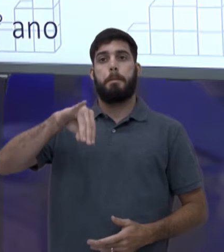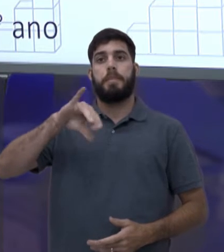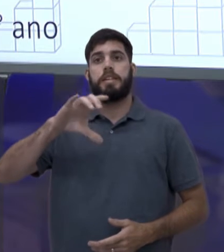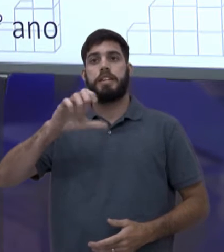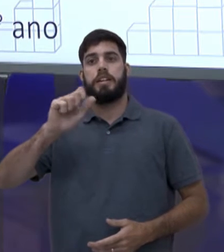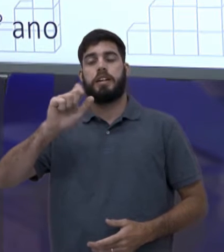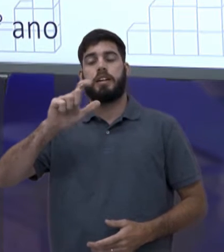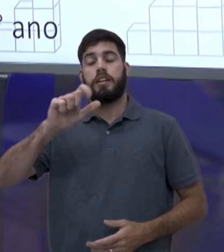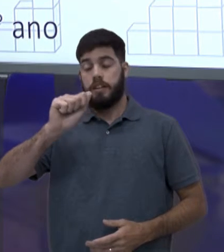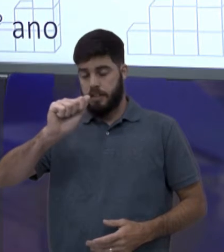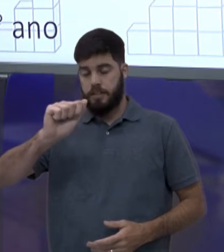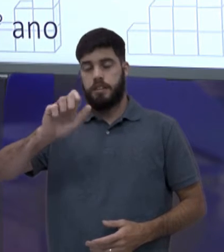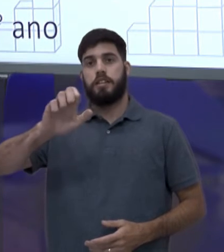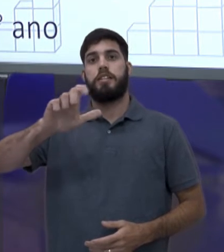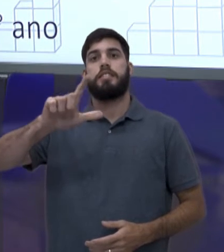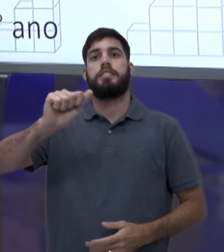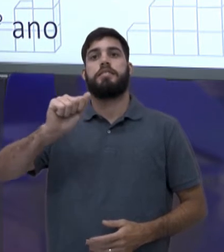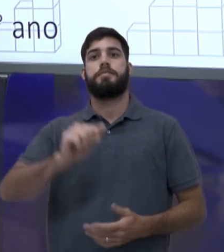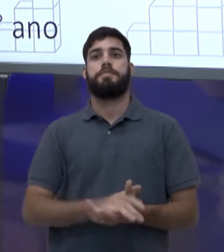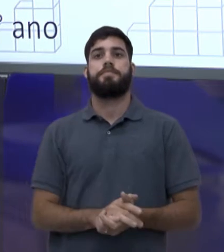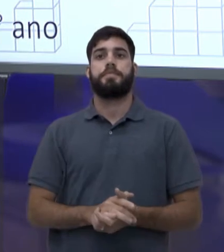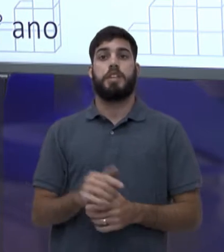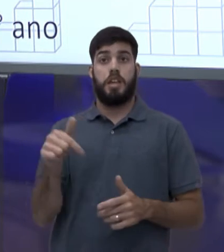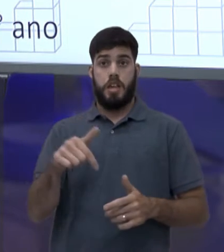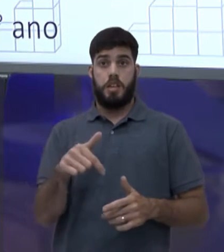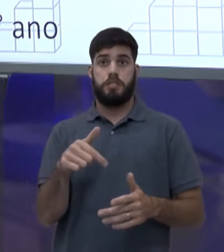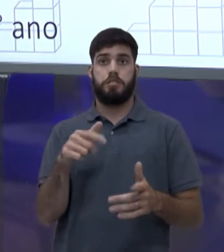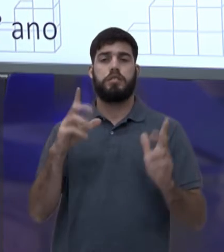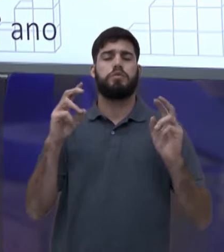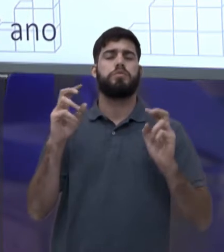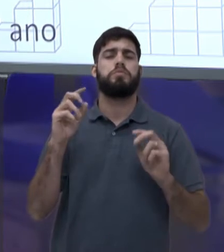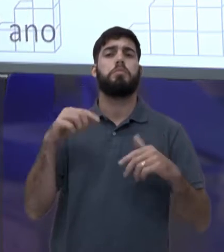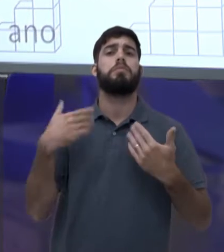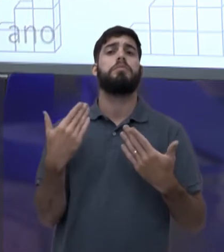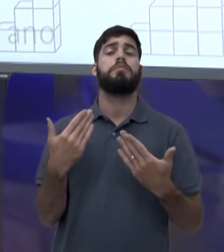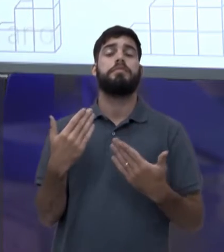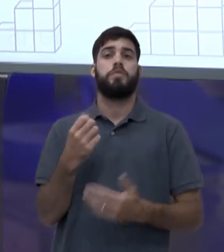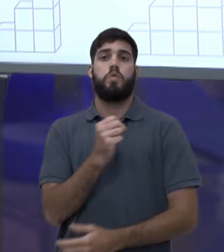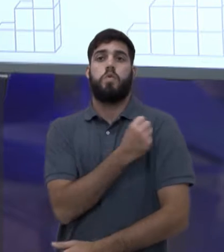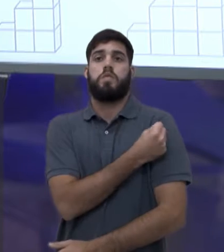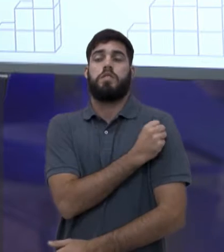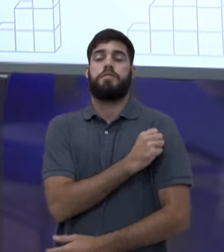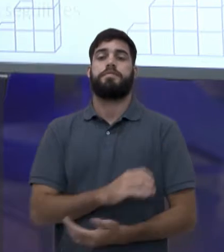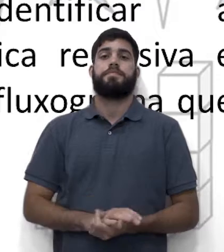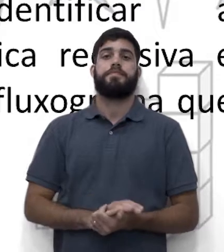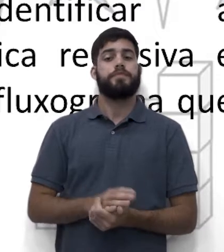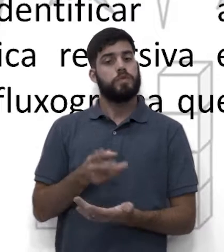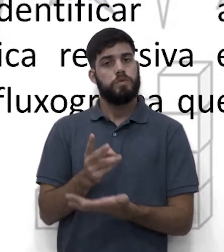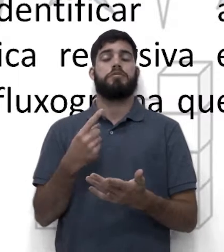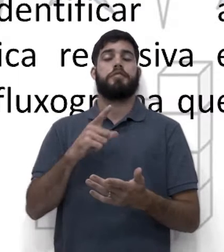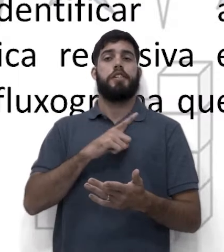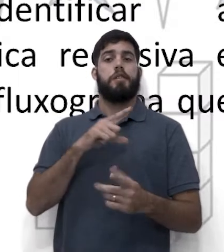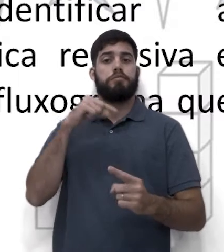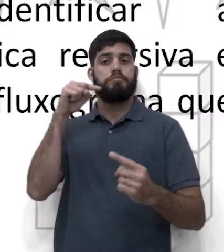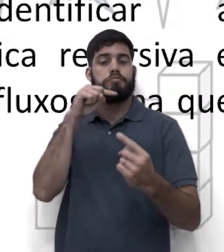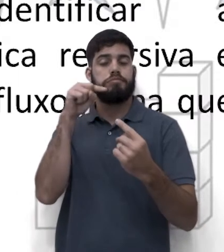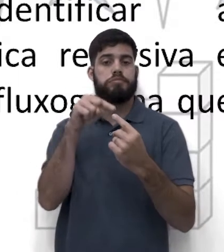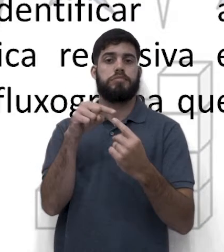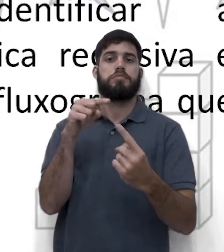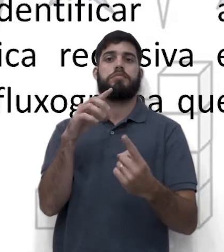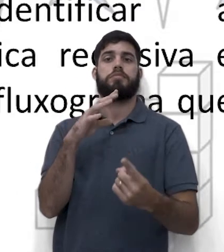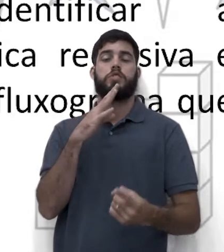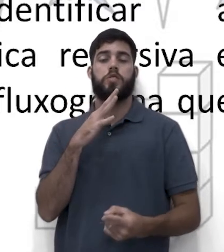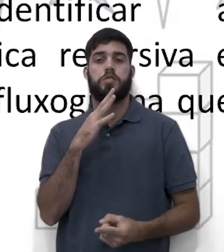esse conteúdo será abordado para os estudantes do 8º ano. Dando sequência, temos como objeto de